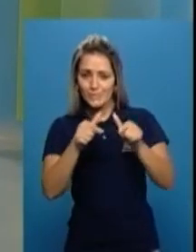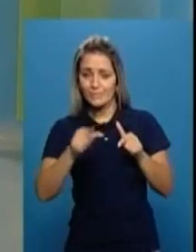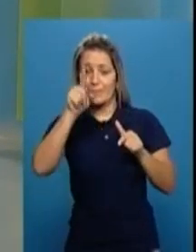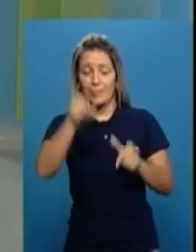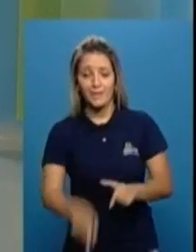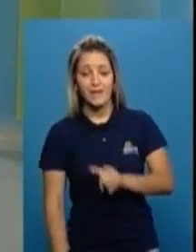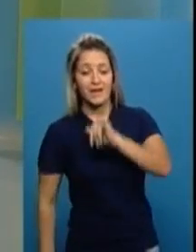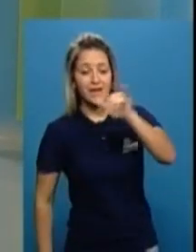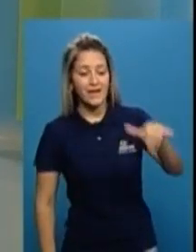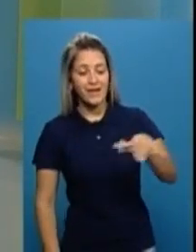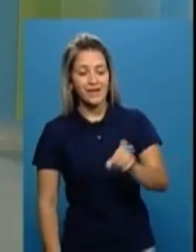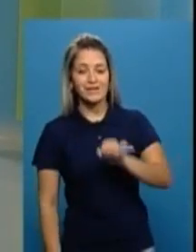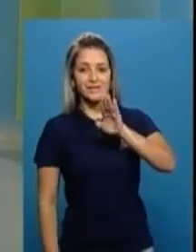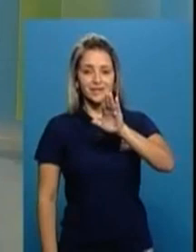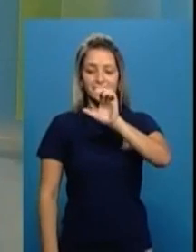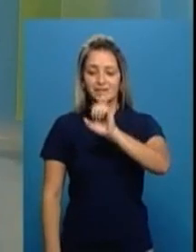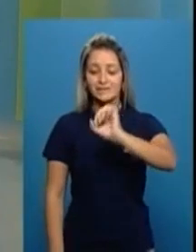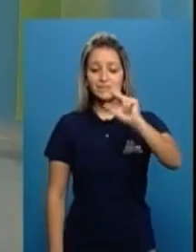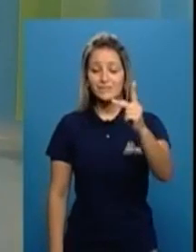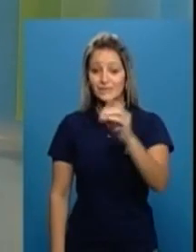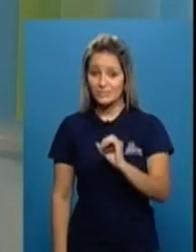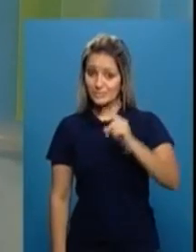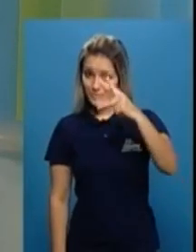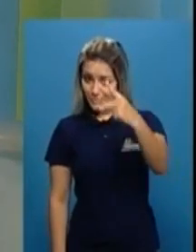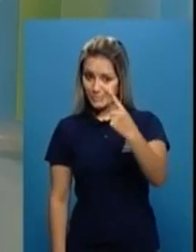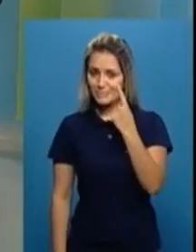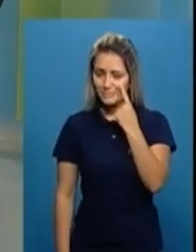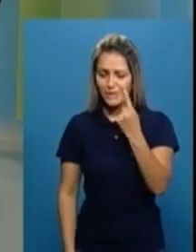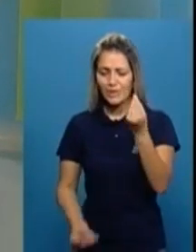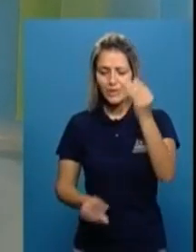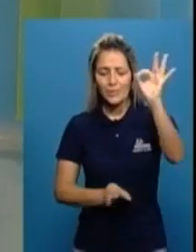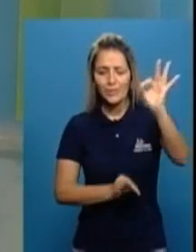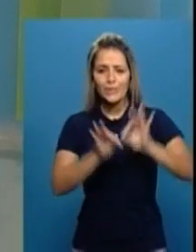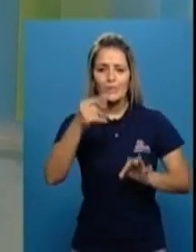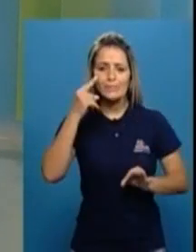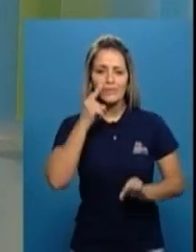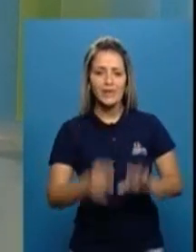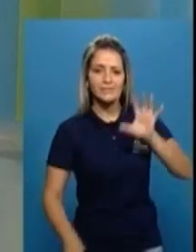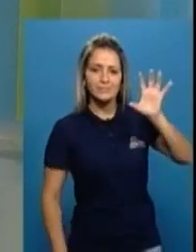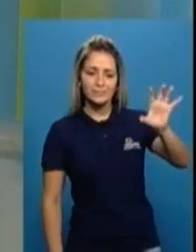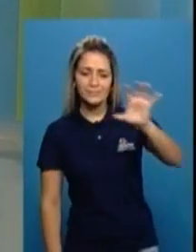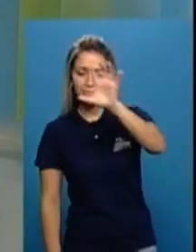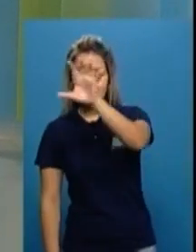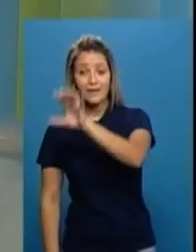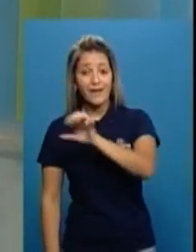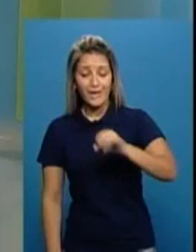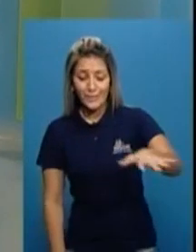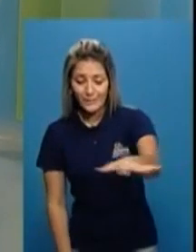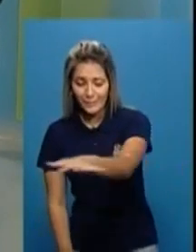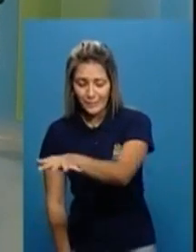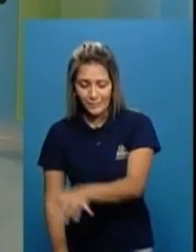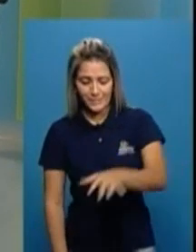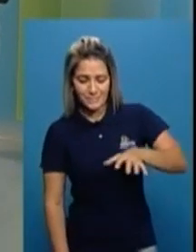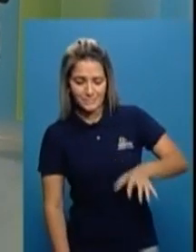shop. Este arranjo físico, ele é organizado em setores ou centros